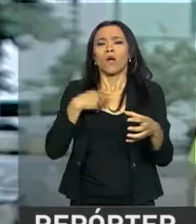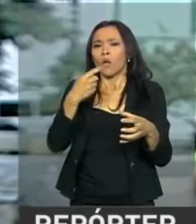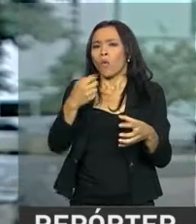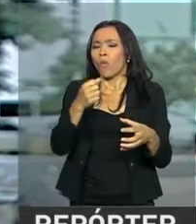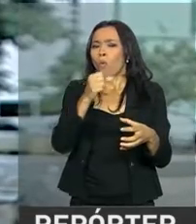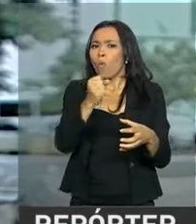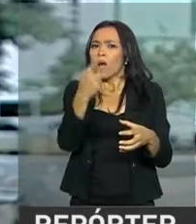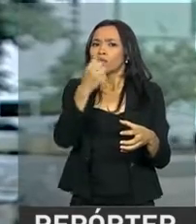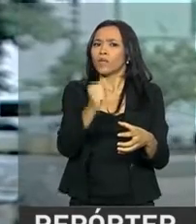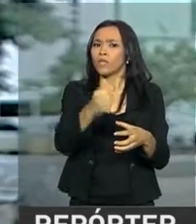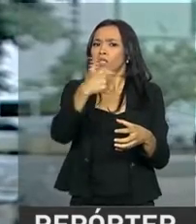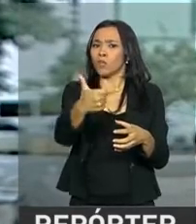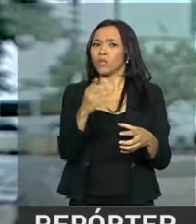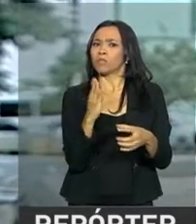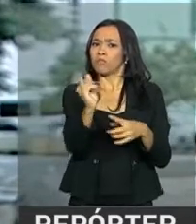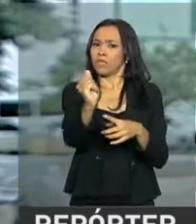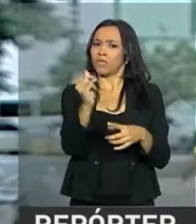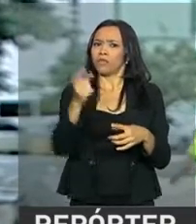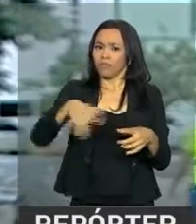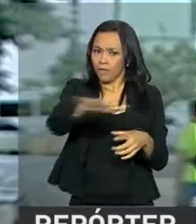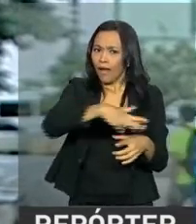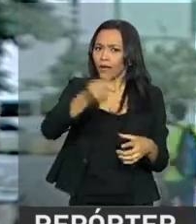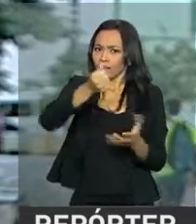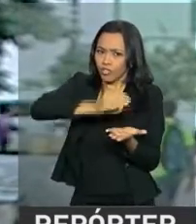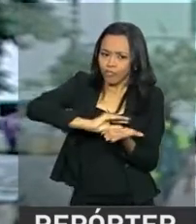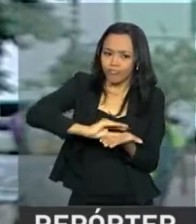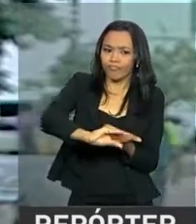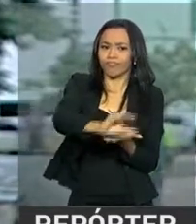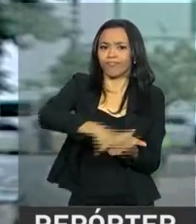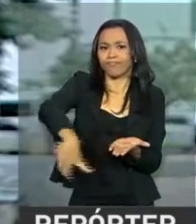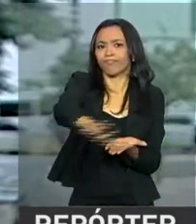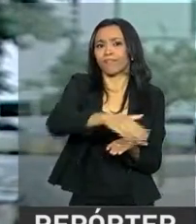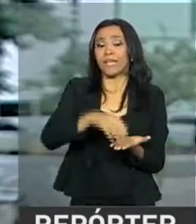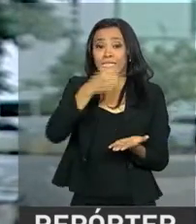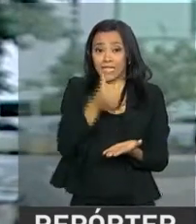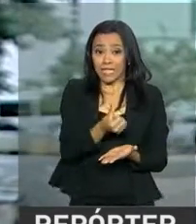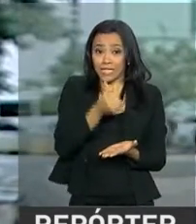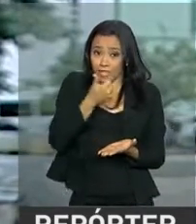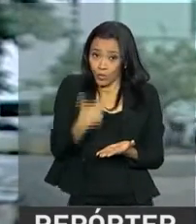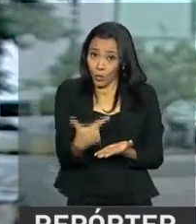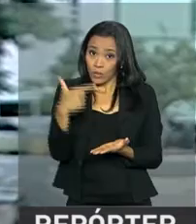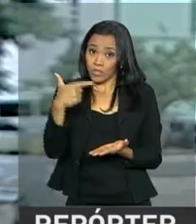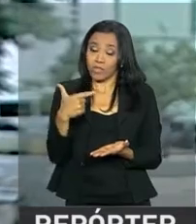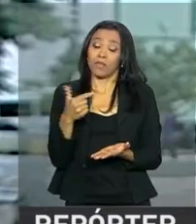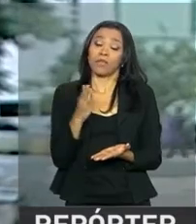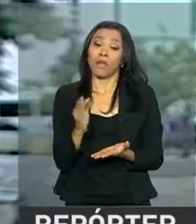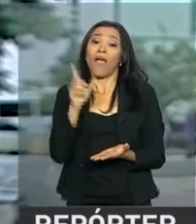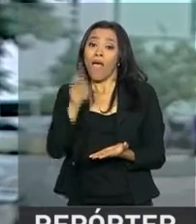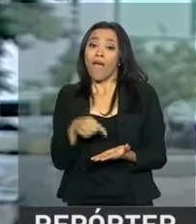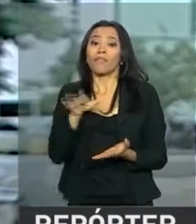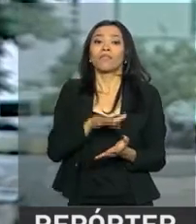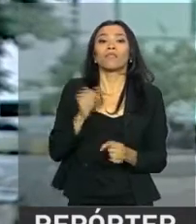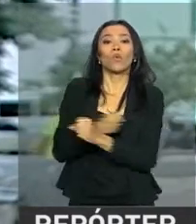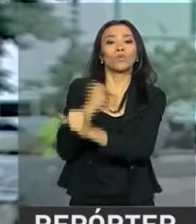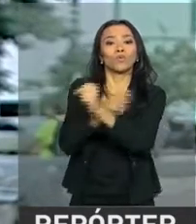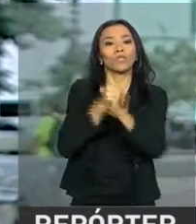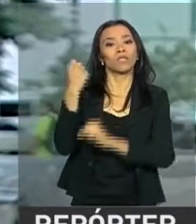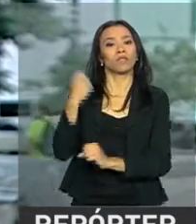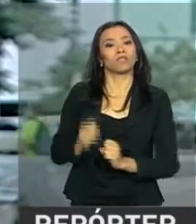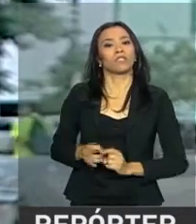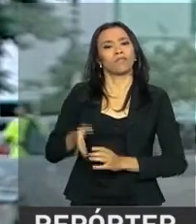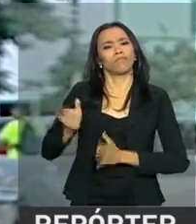82 bilhões para investimentos, destes, 62 bilhões para habitação popular, 12